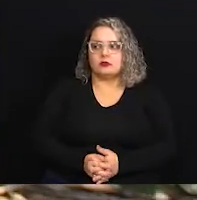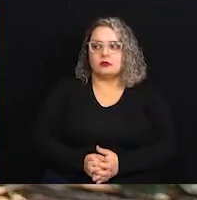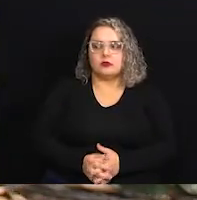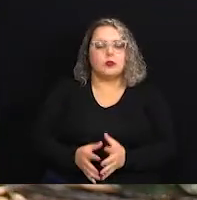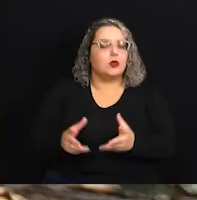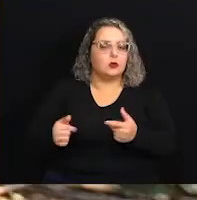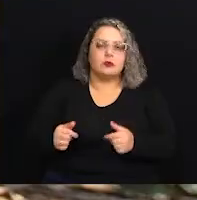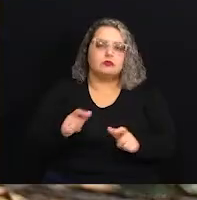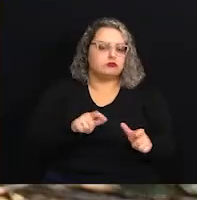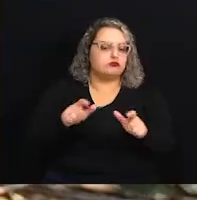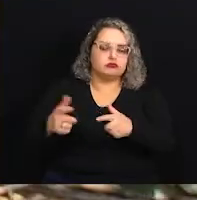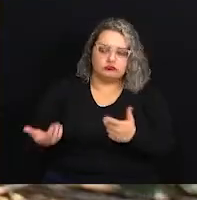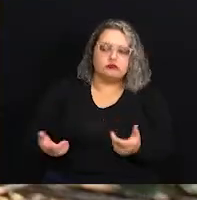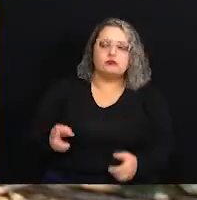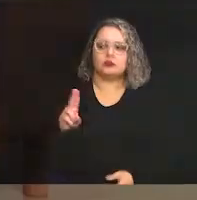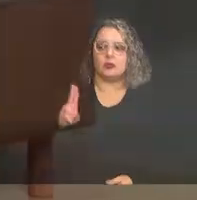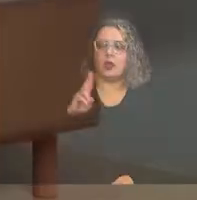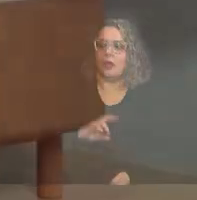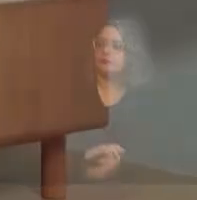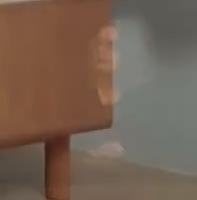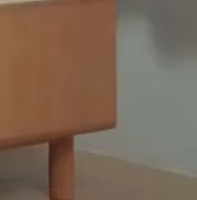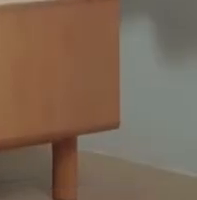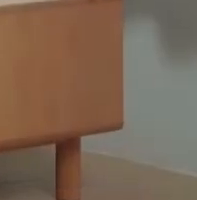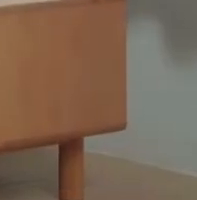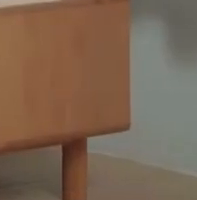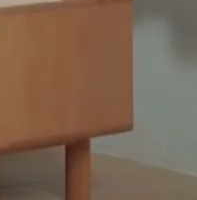qualquer tipo de plantio pode ser utilizado.